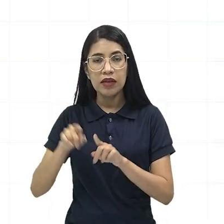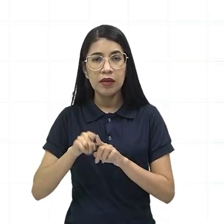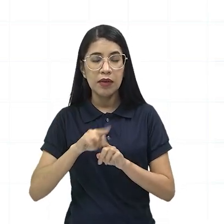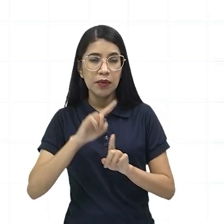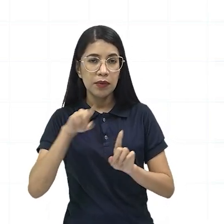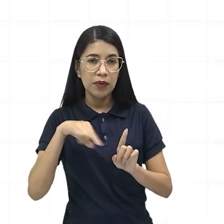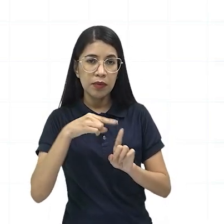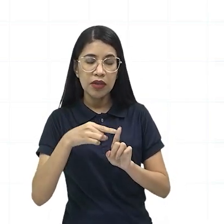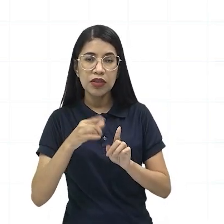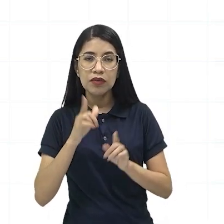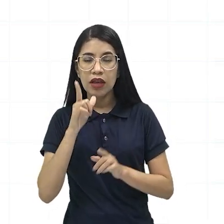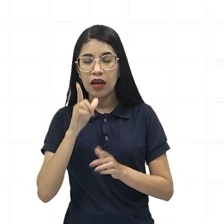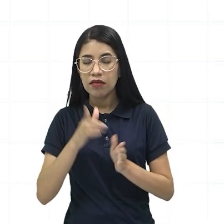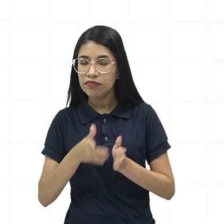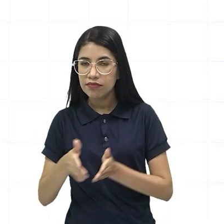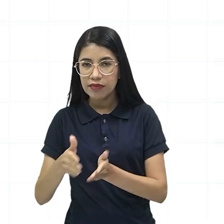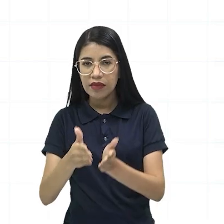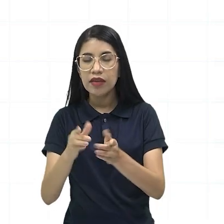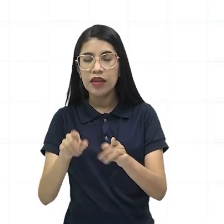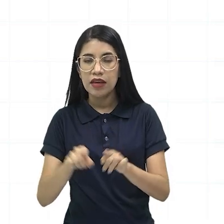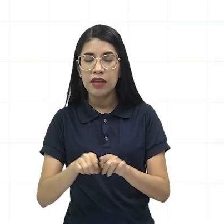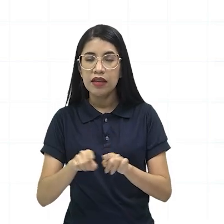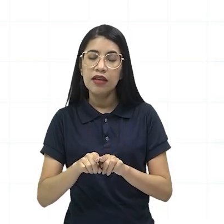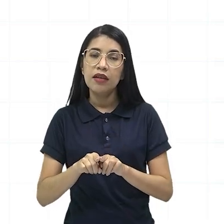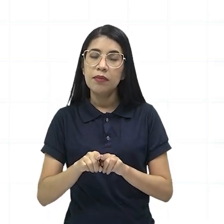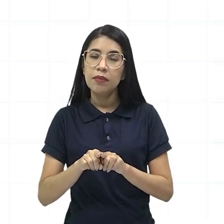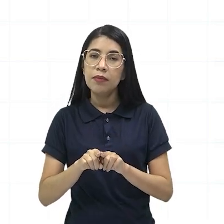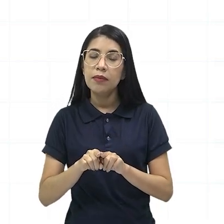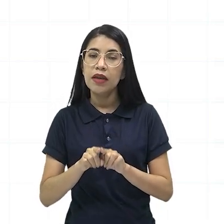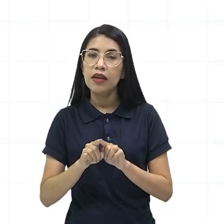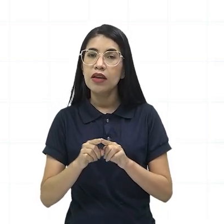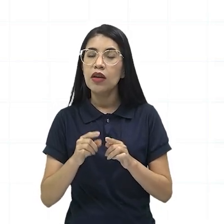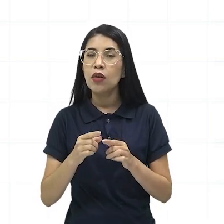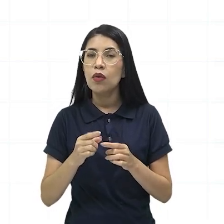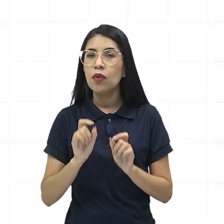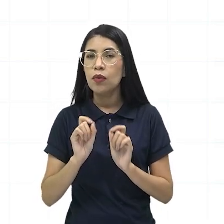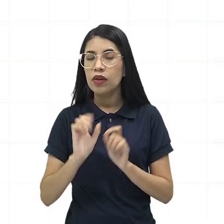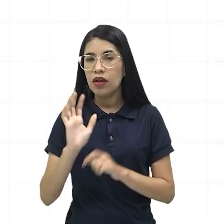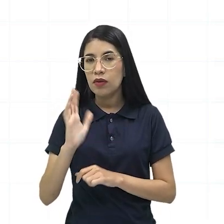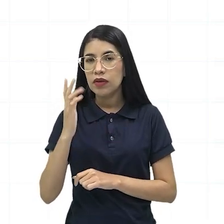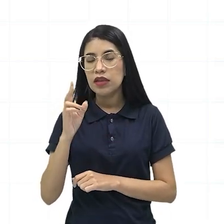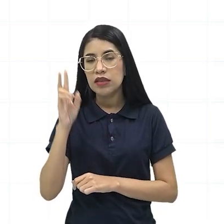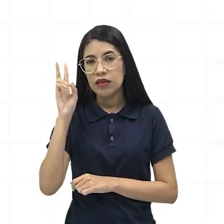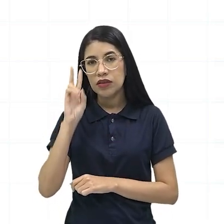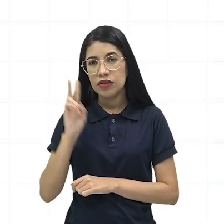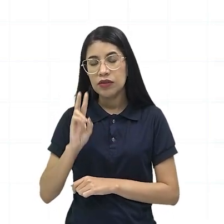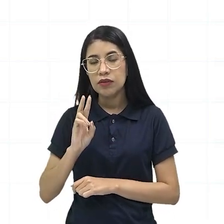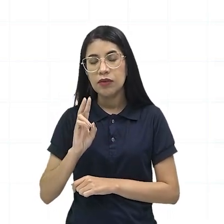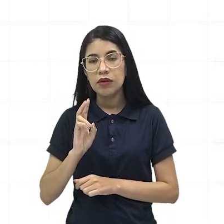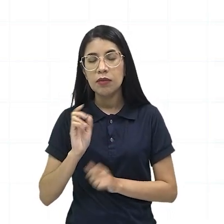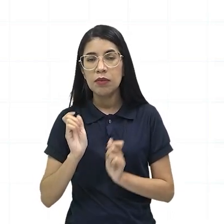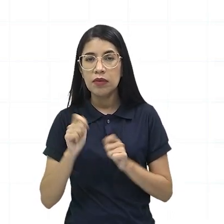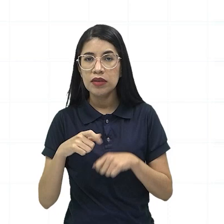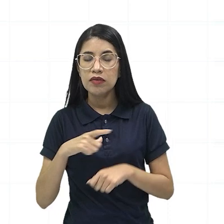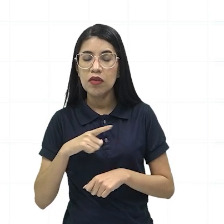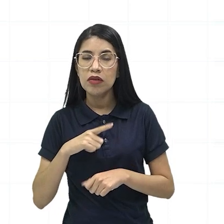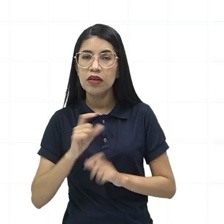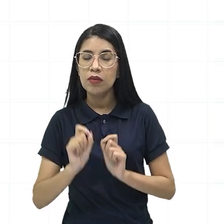objetivo daquela expedição e falamos também sobre o suspense que é atribuído para que você